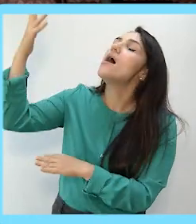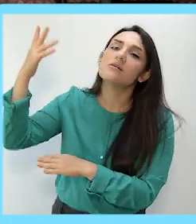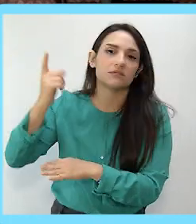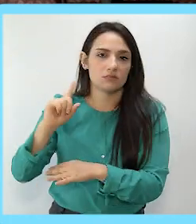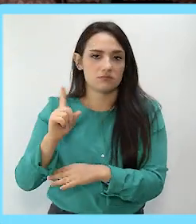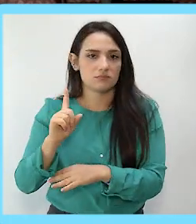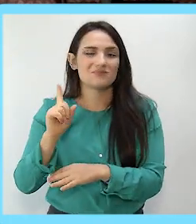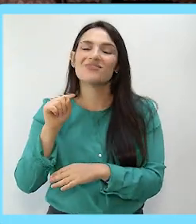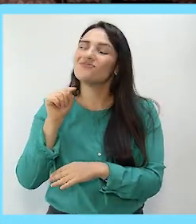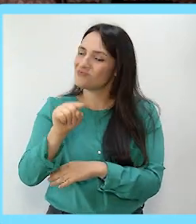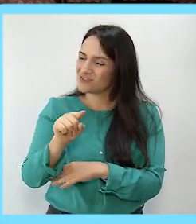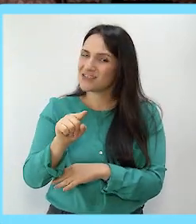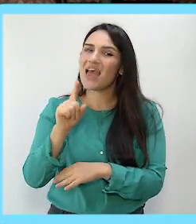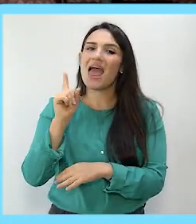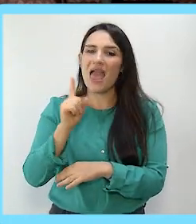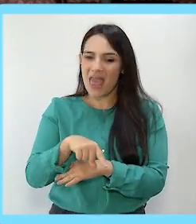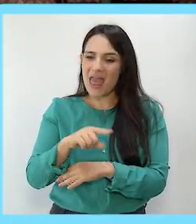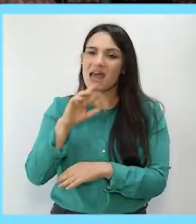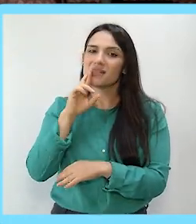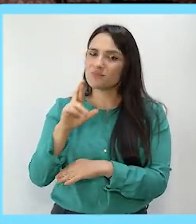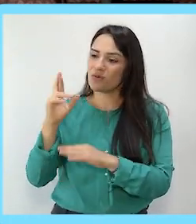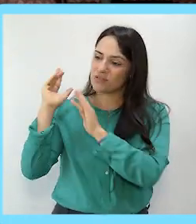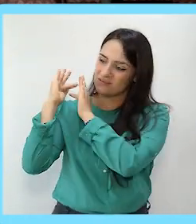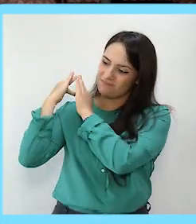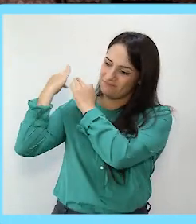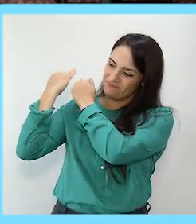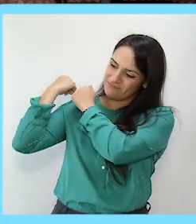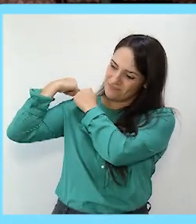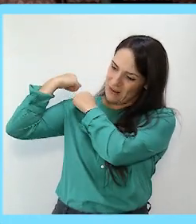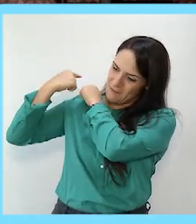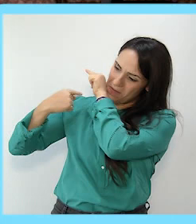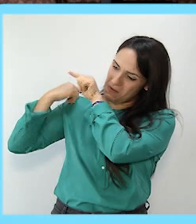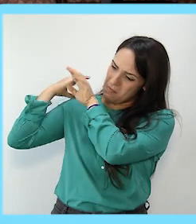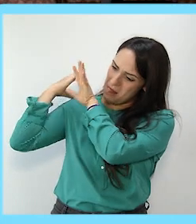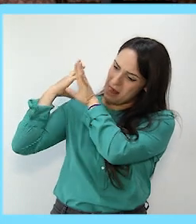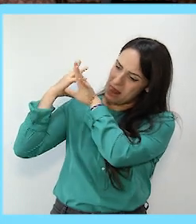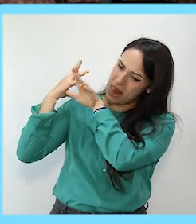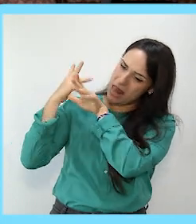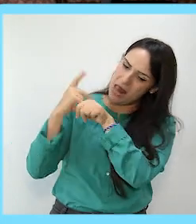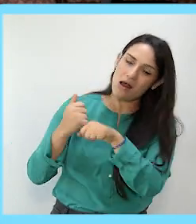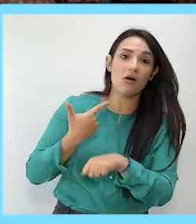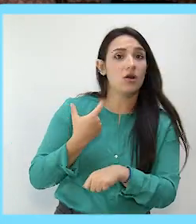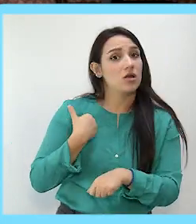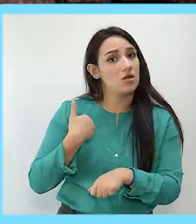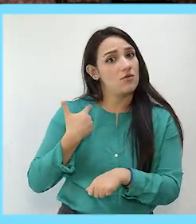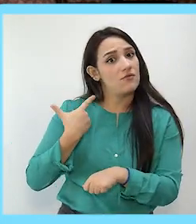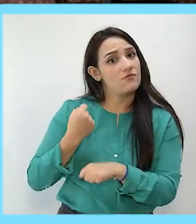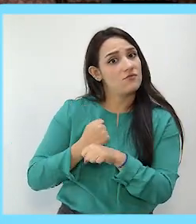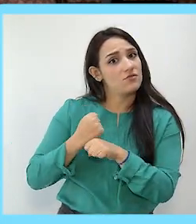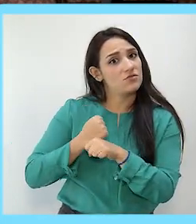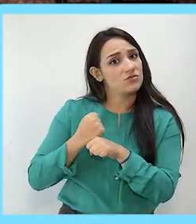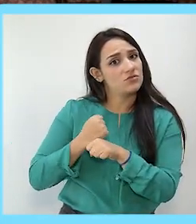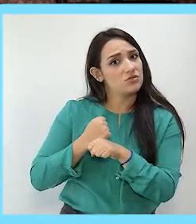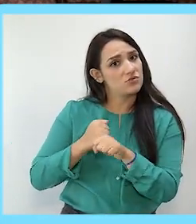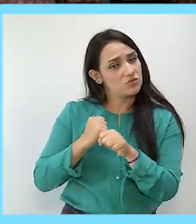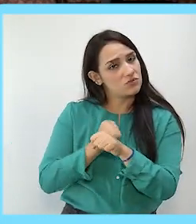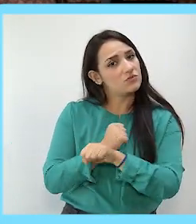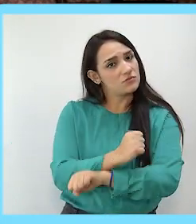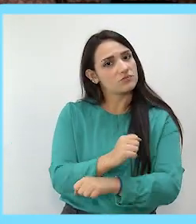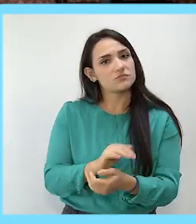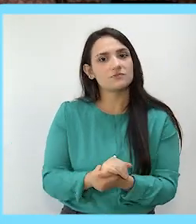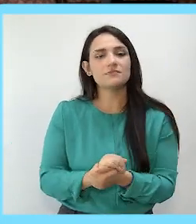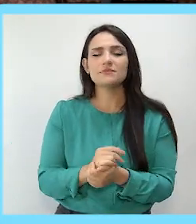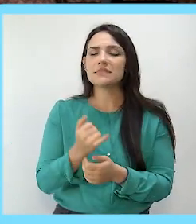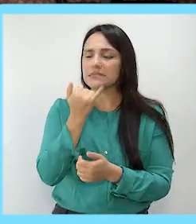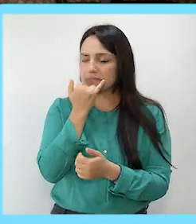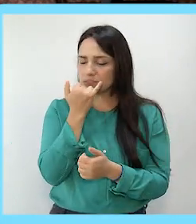eu vivo hoje como você mesmo disse, é uma história aí de 20 anos, né? Então, Doutora, para a gente não perder o fio da